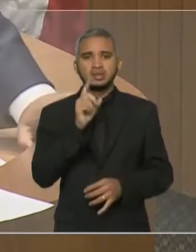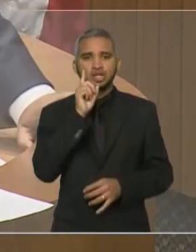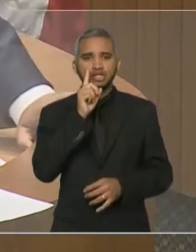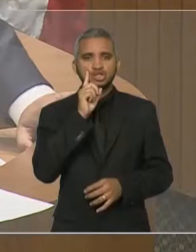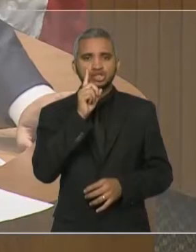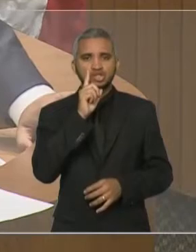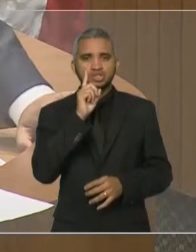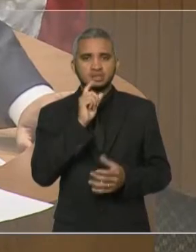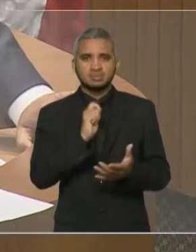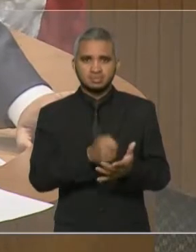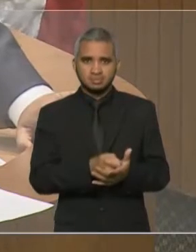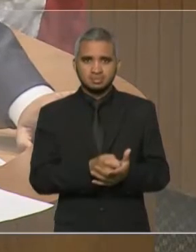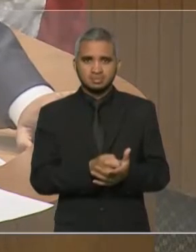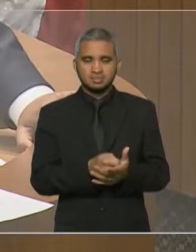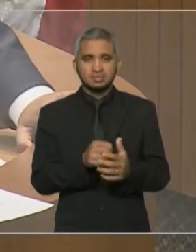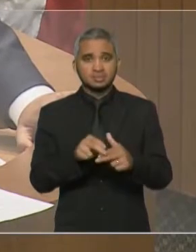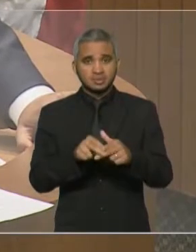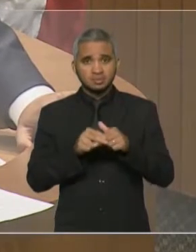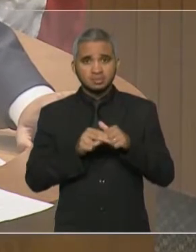é colocado